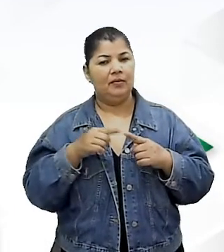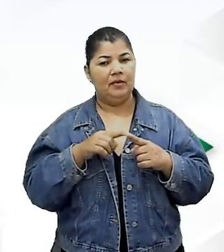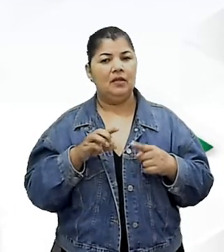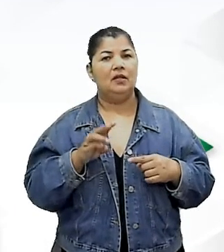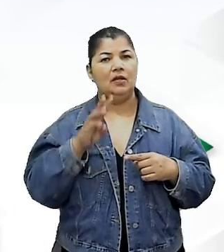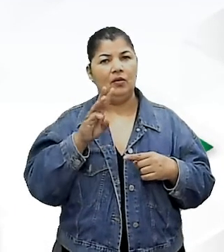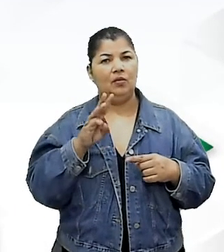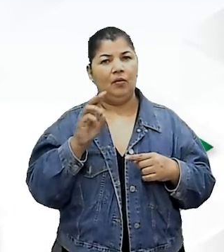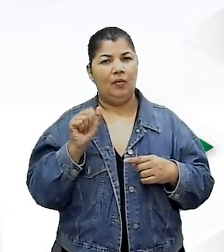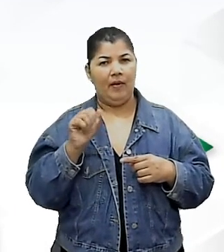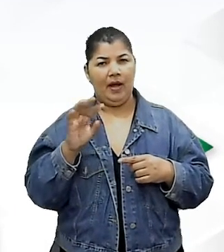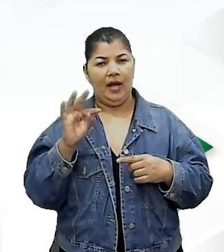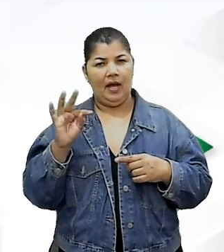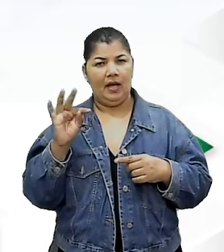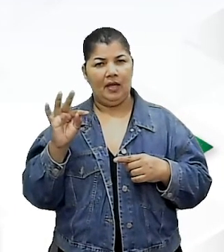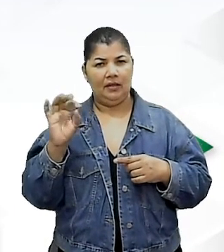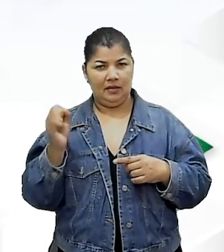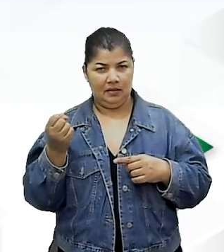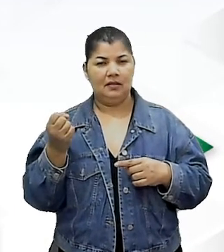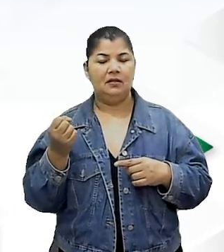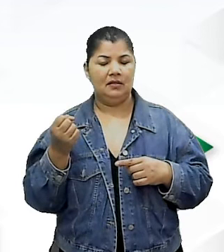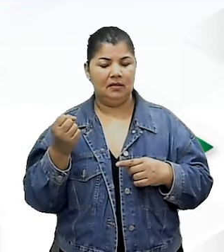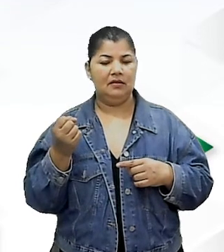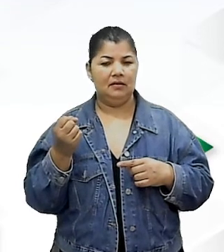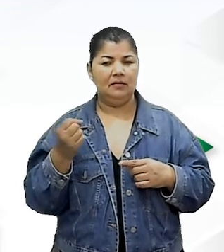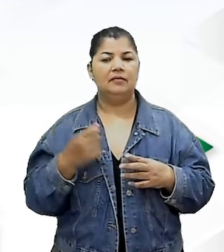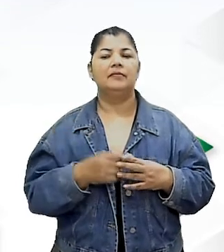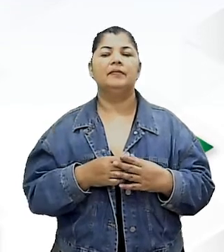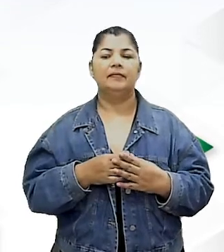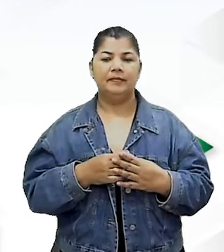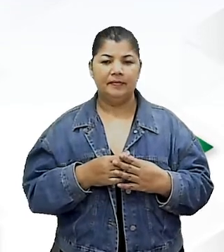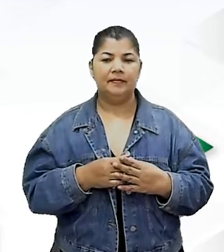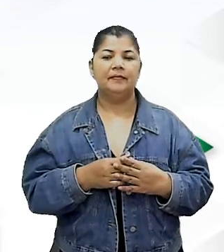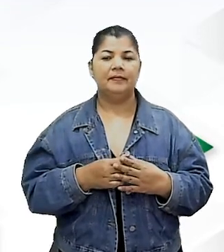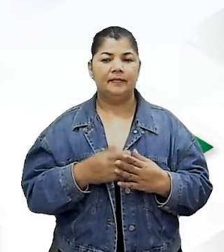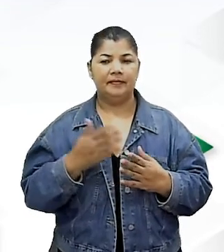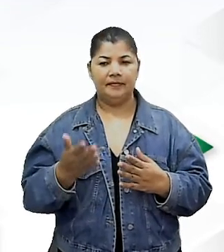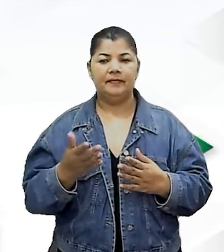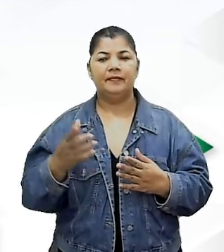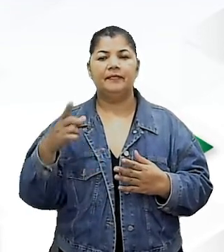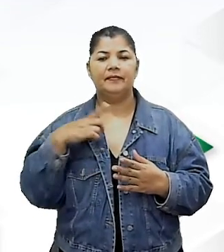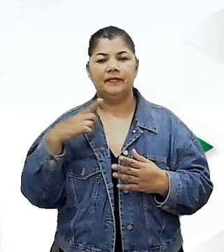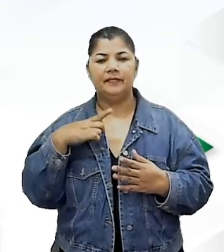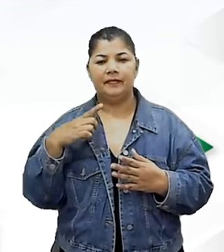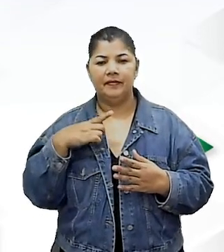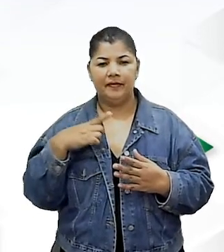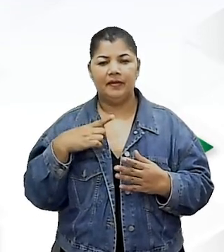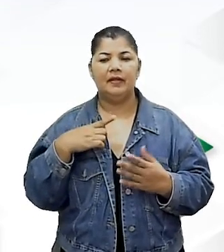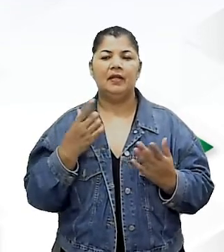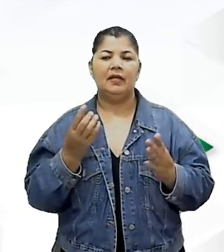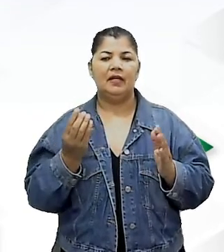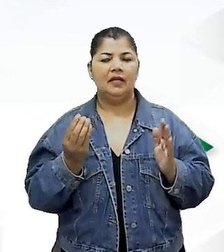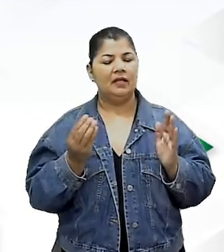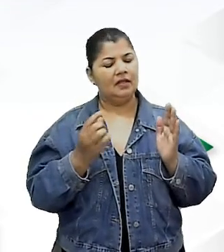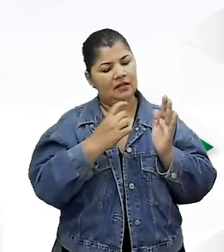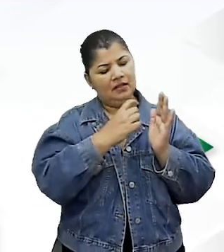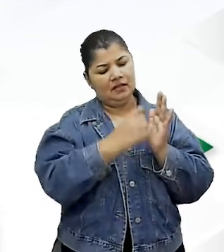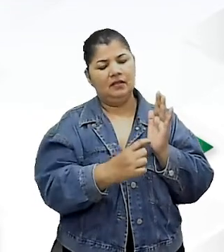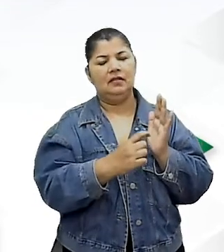em termos de energia elétrica, vamos falar de watts, beleza? E ela está geralmente impressa na sua